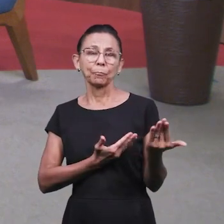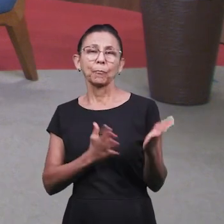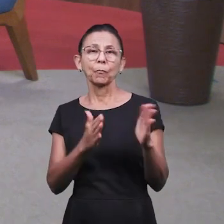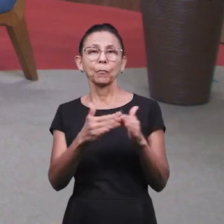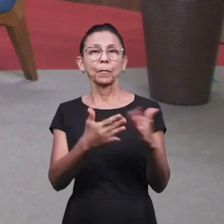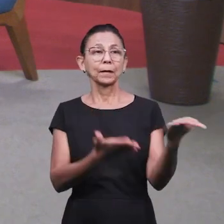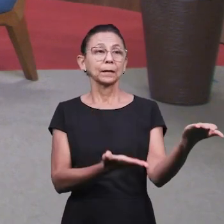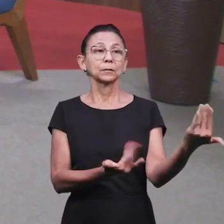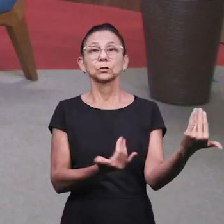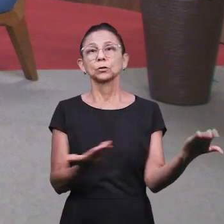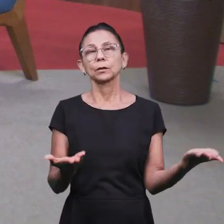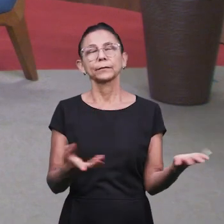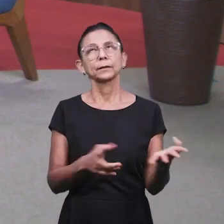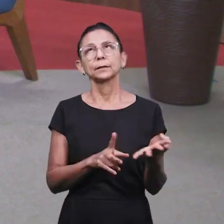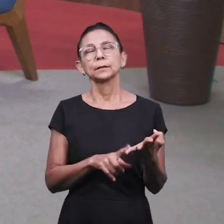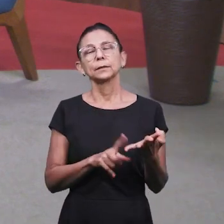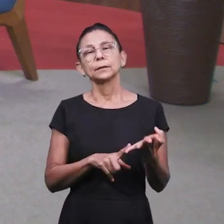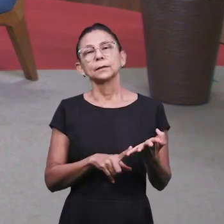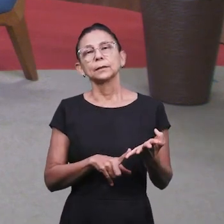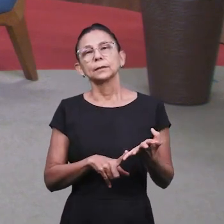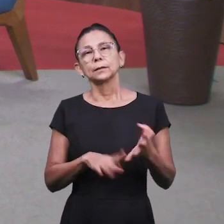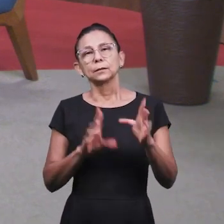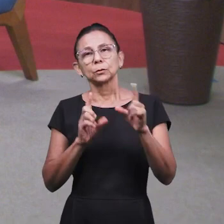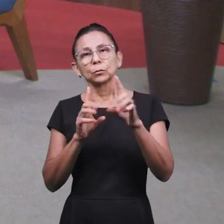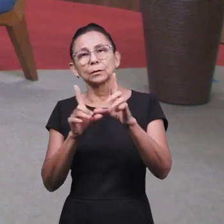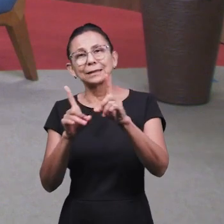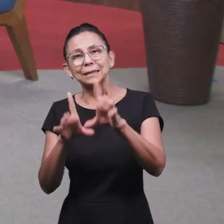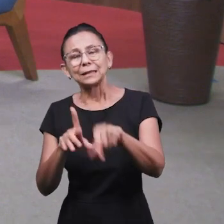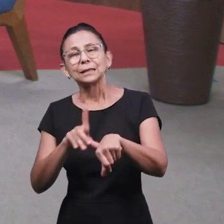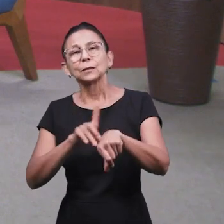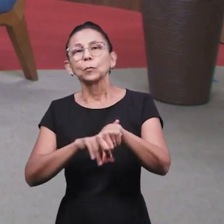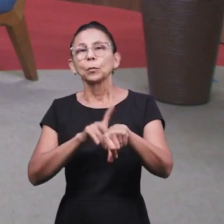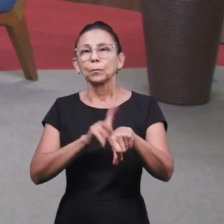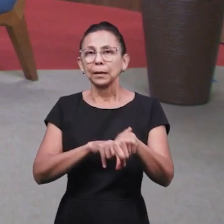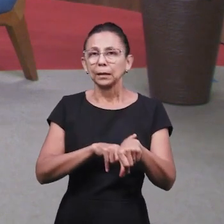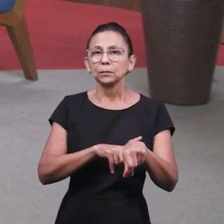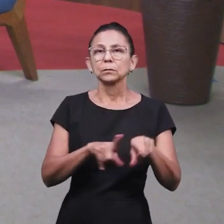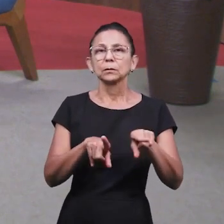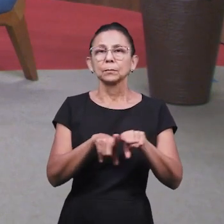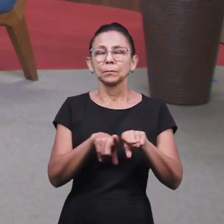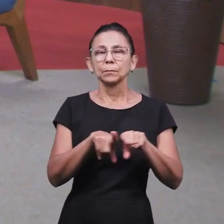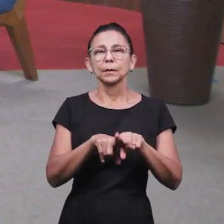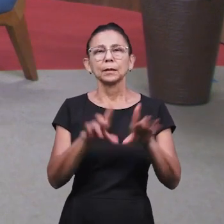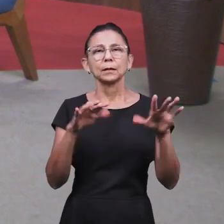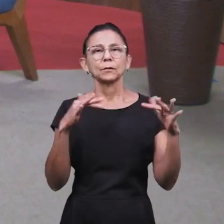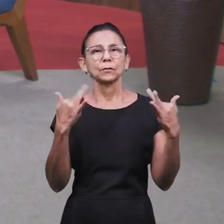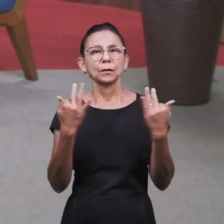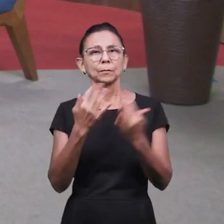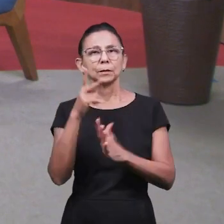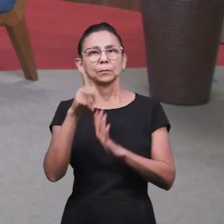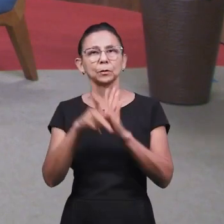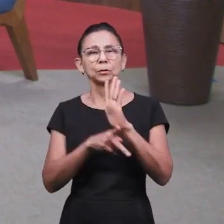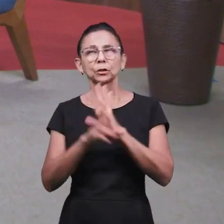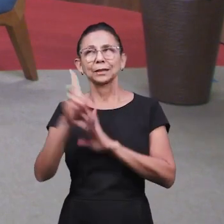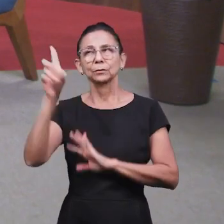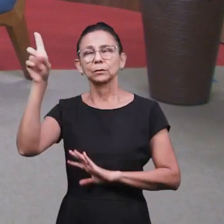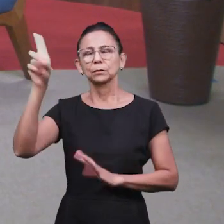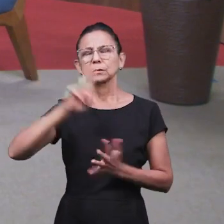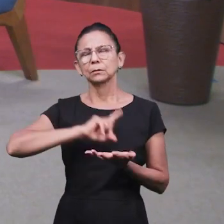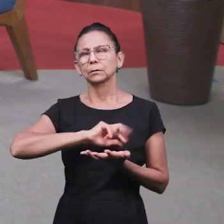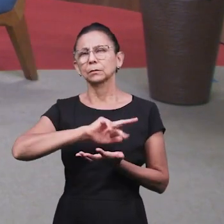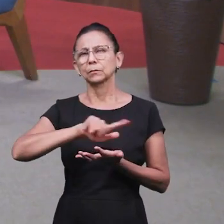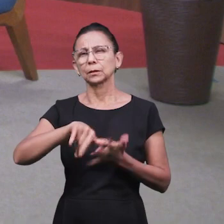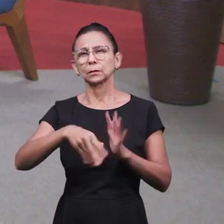voltado para jovem. O programa O Momento da Doutrina, também maravilhoso. O programa Família e o Projeto de Deus. São